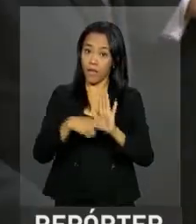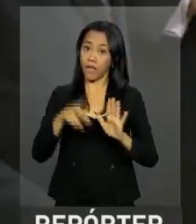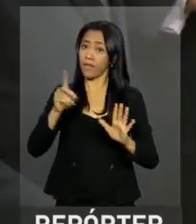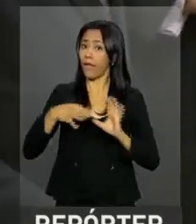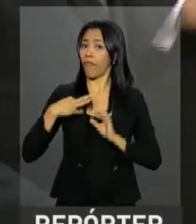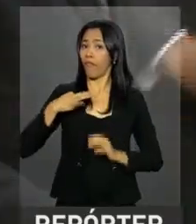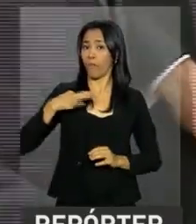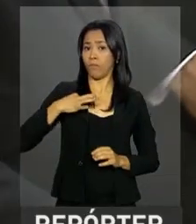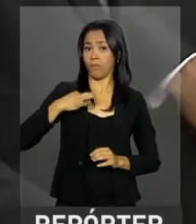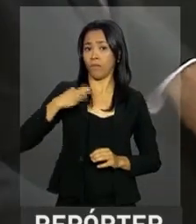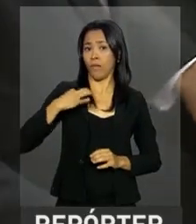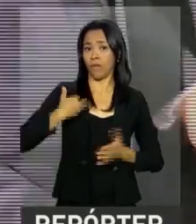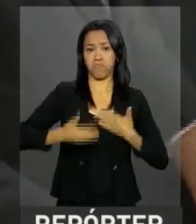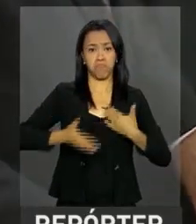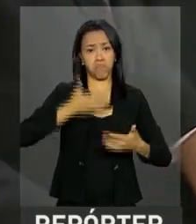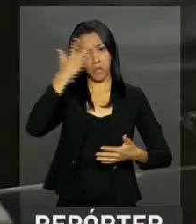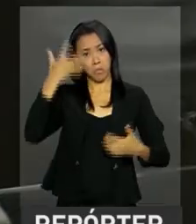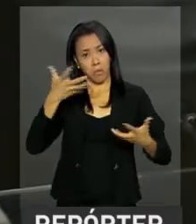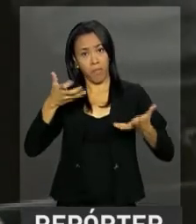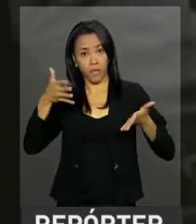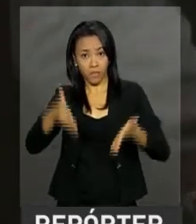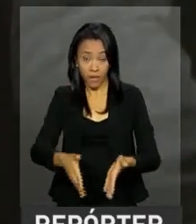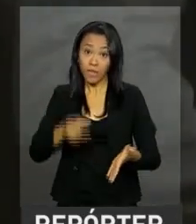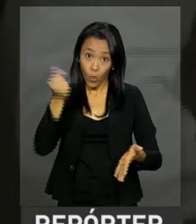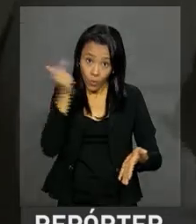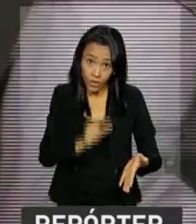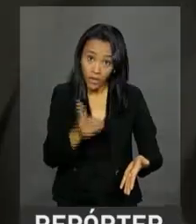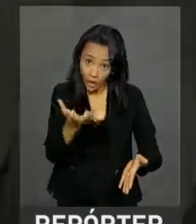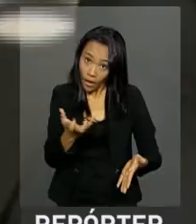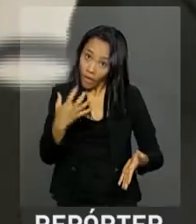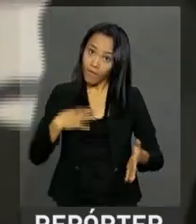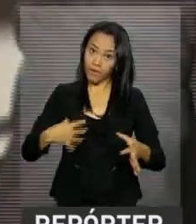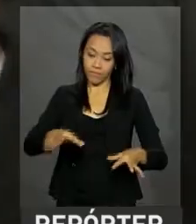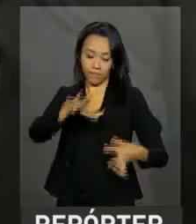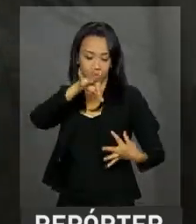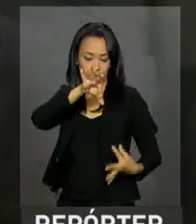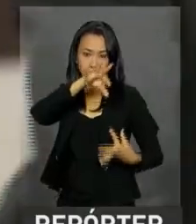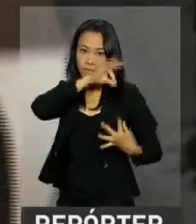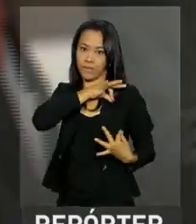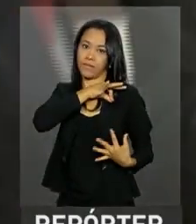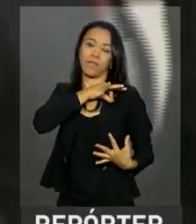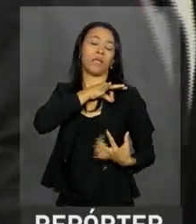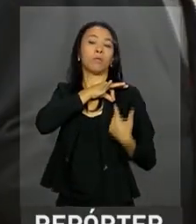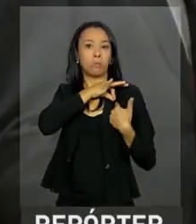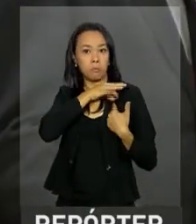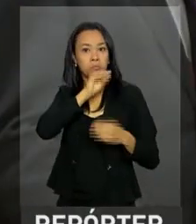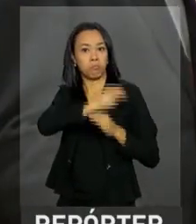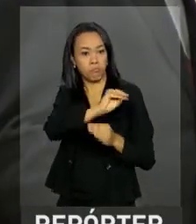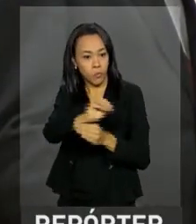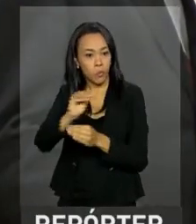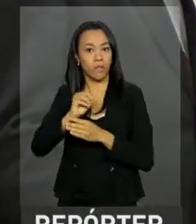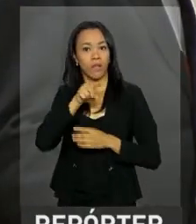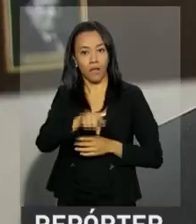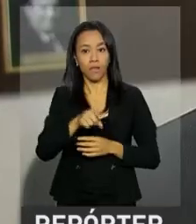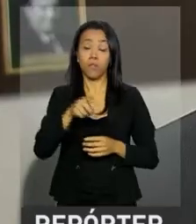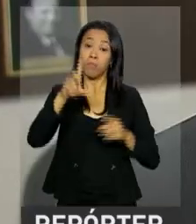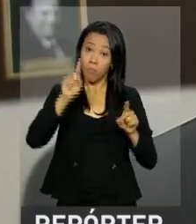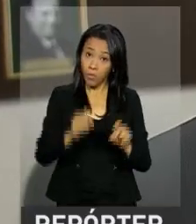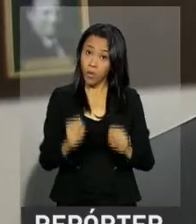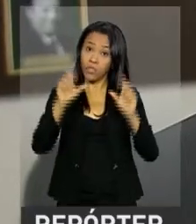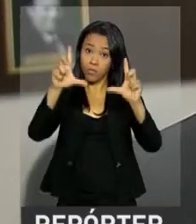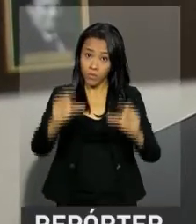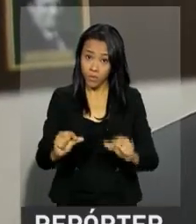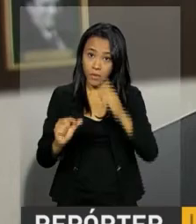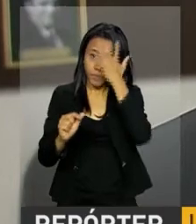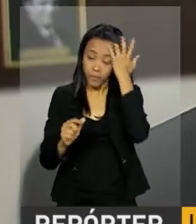voluntária, mas o agricultor que pôr em prática vai ganhar um selo de sustentabilidade e ainda pode reduzir os custos de produção. Para o